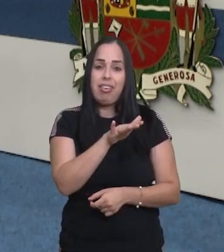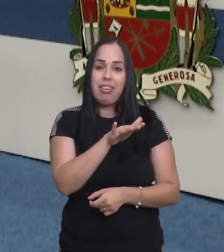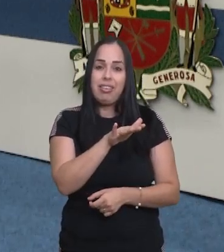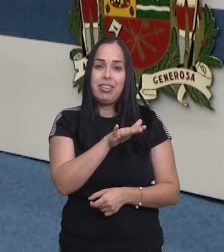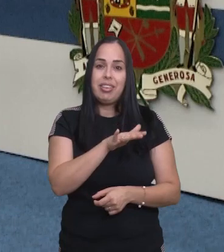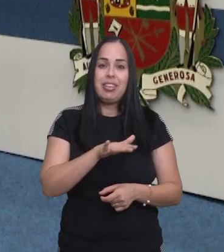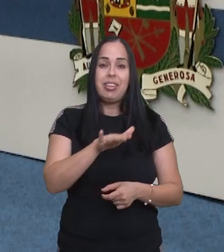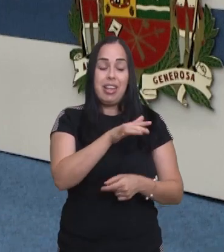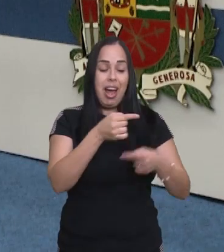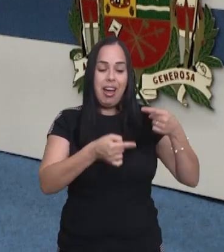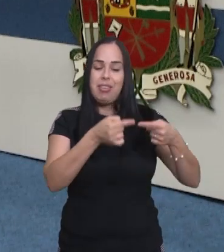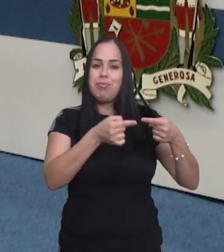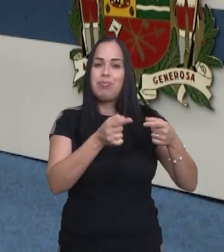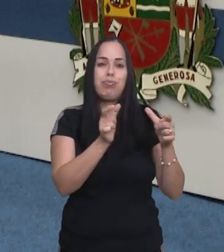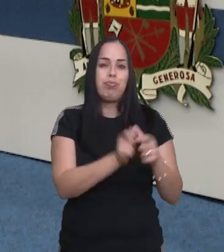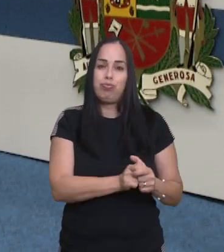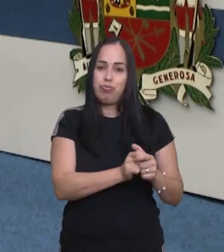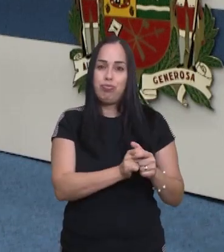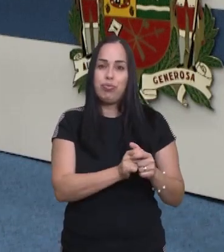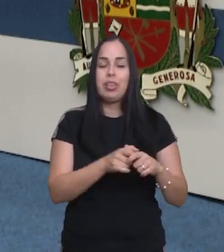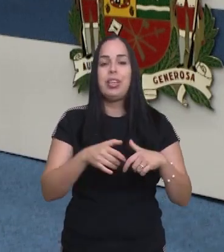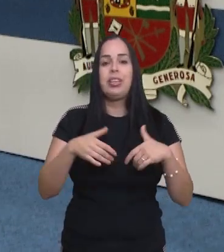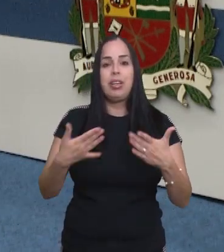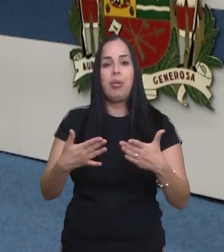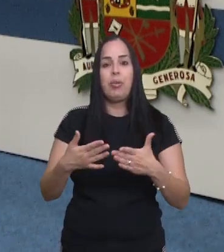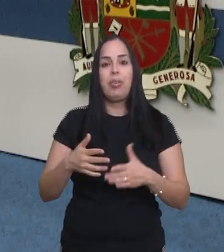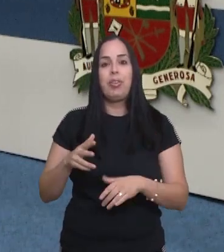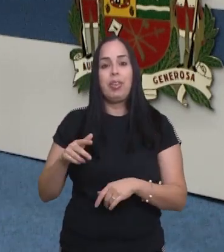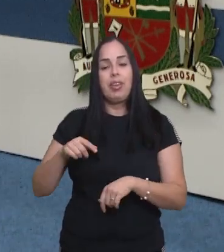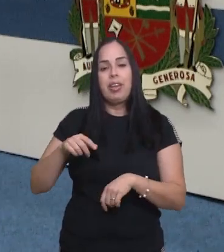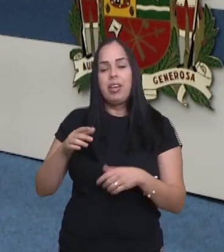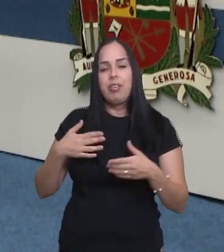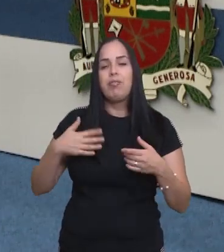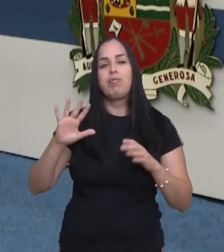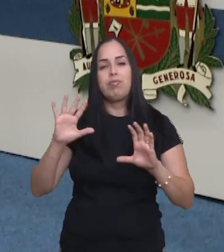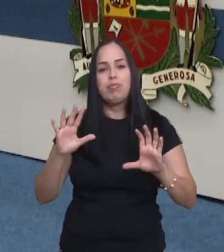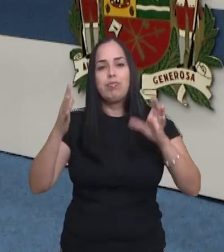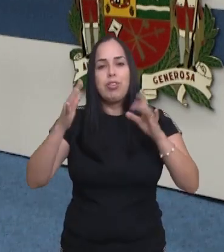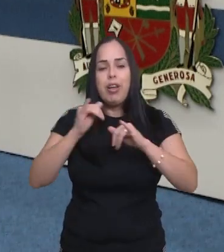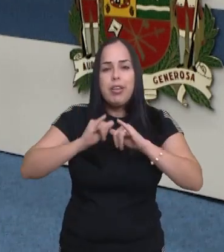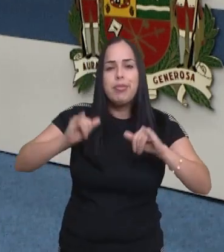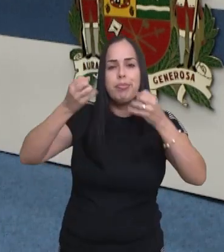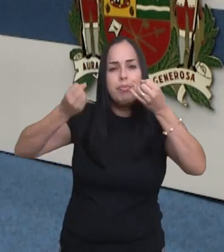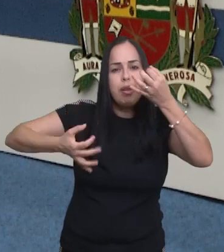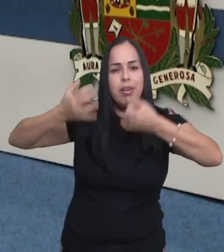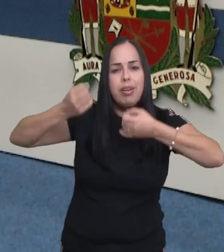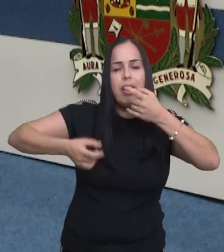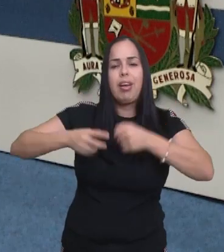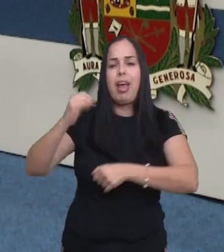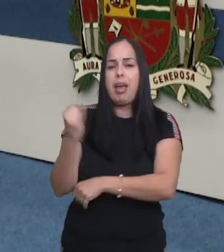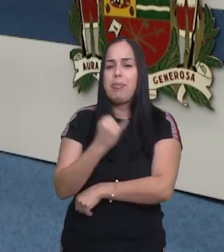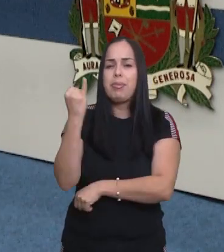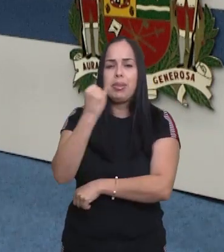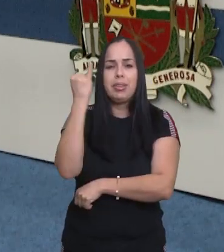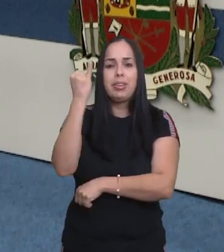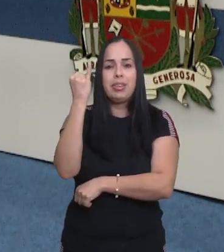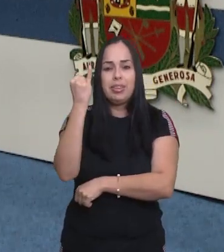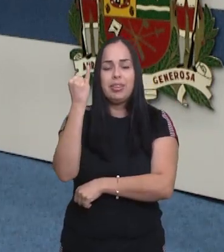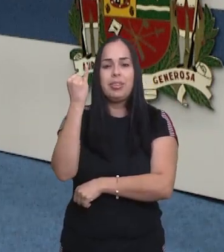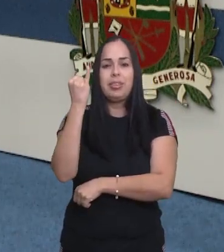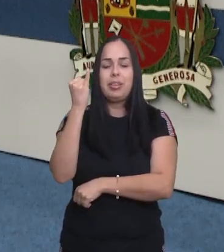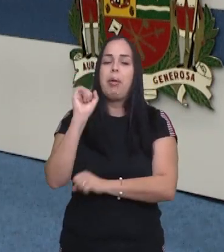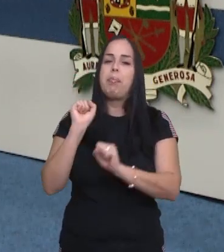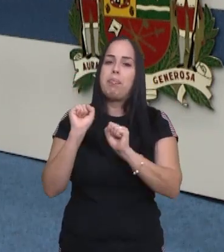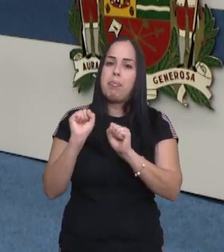trabalho por meio da política. E quando a gente faz esse tipo de evento e fala um pouco sobre essa importância, eu